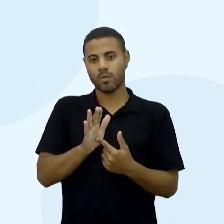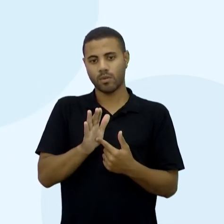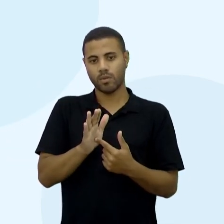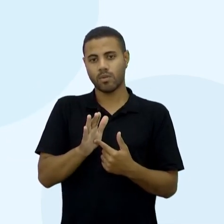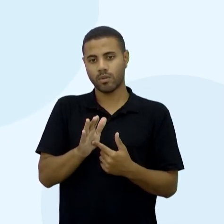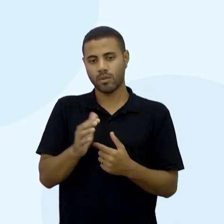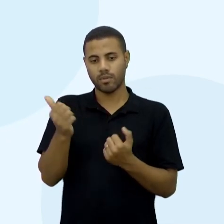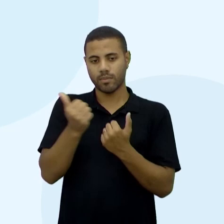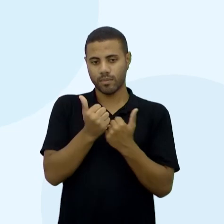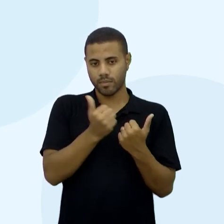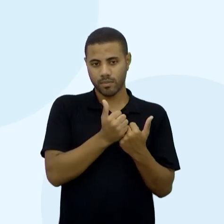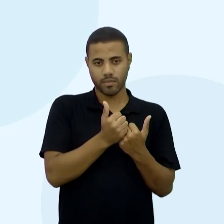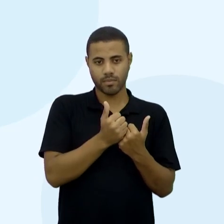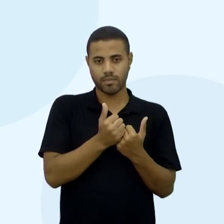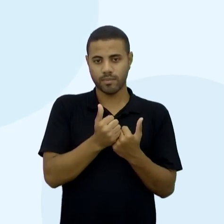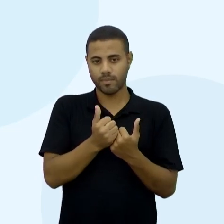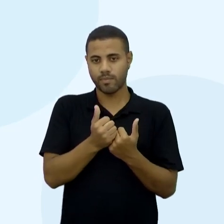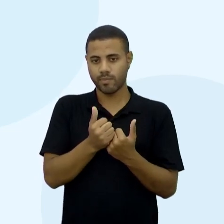Fazendo substituições